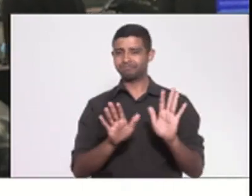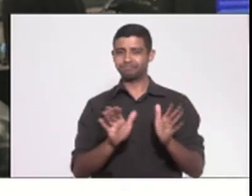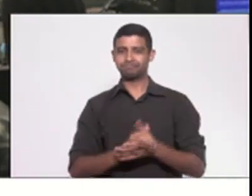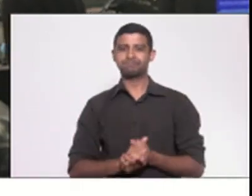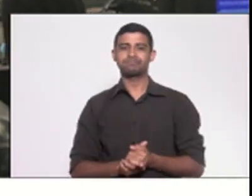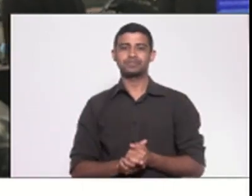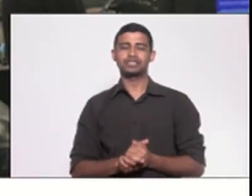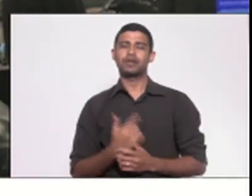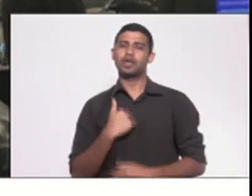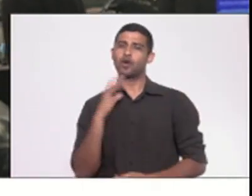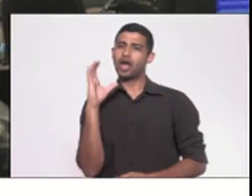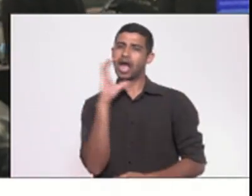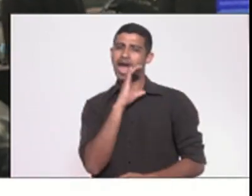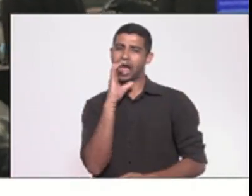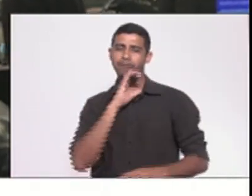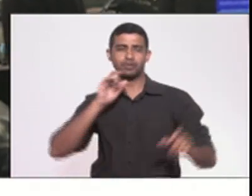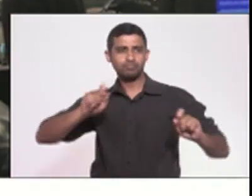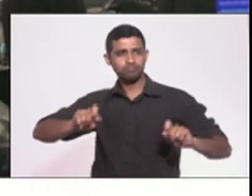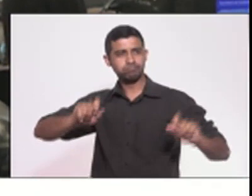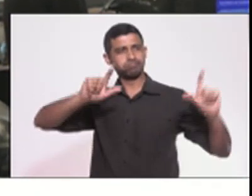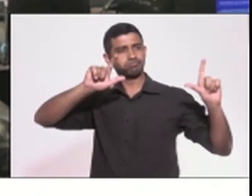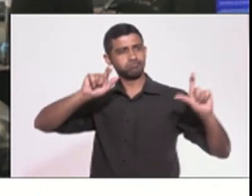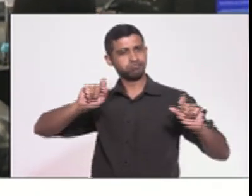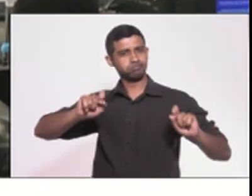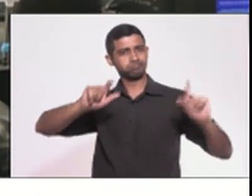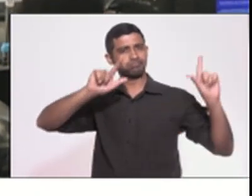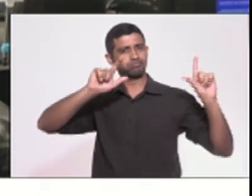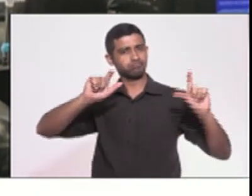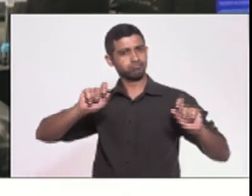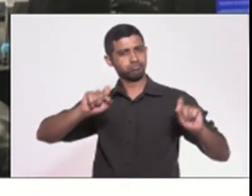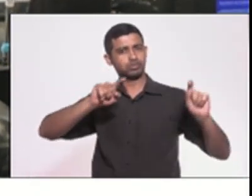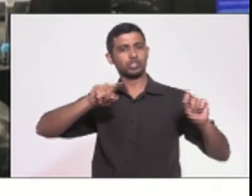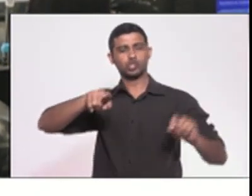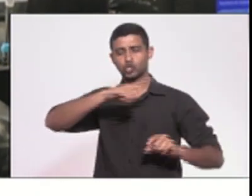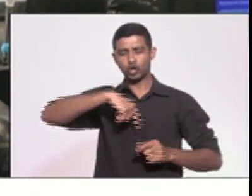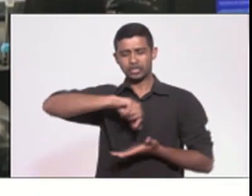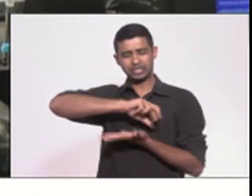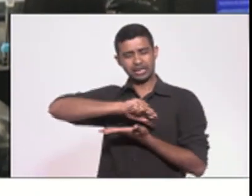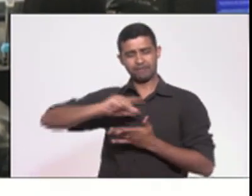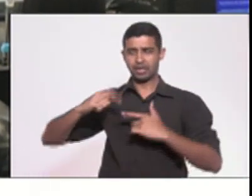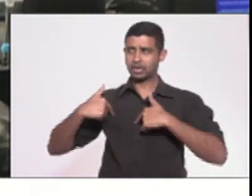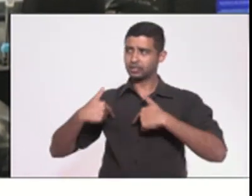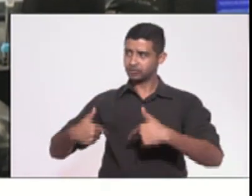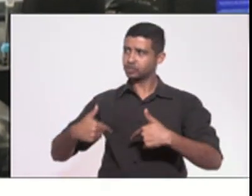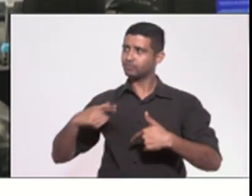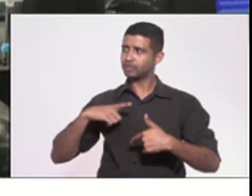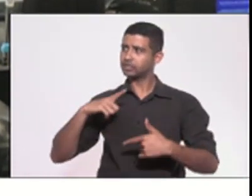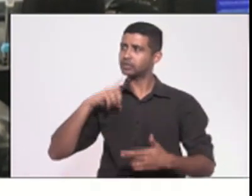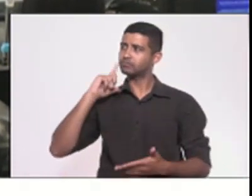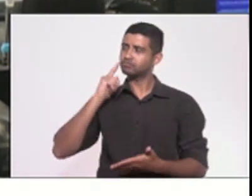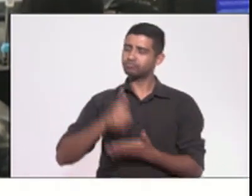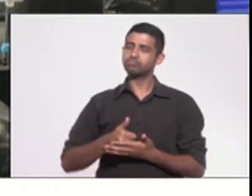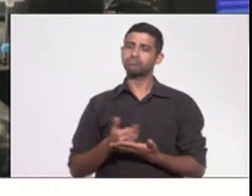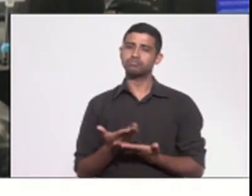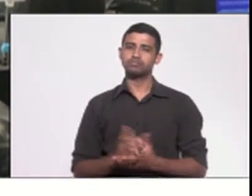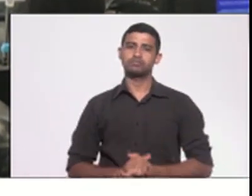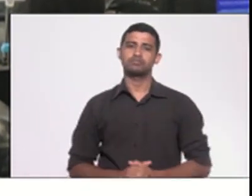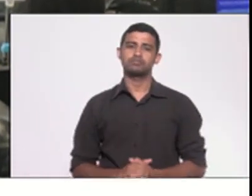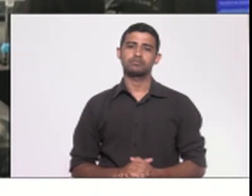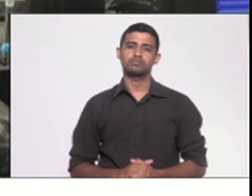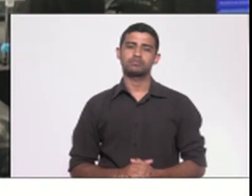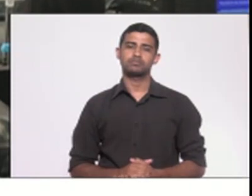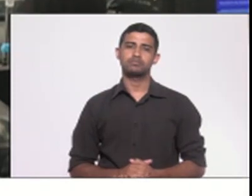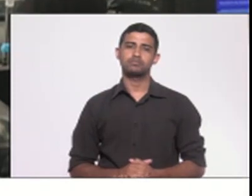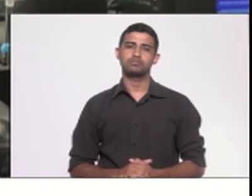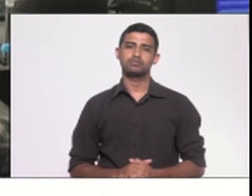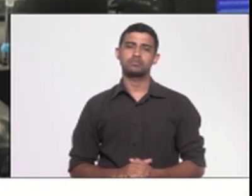passar muito rapidamente nas iniciativas que nós temos tomado nesse sentido e vou me